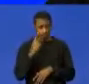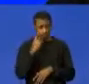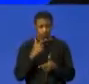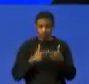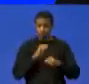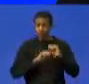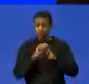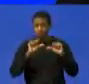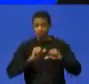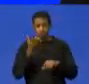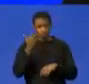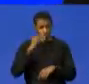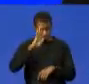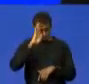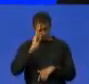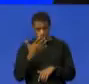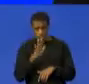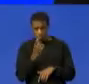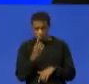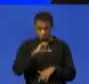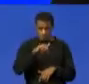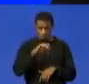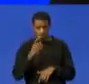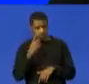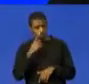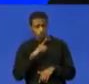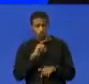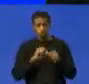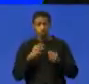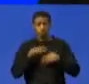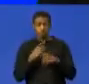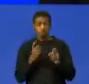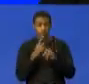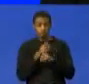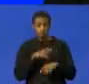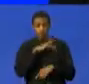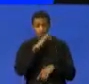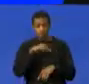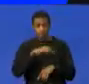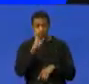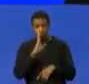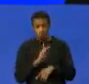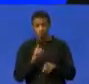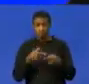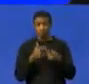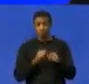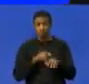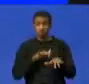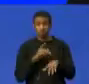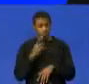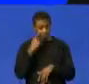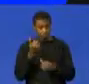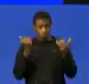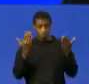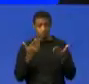né, em plena ditadura da década de 70. Então, nós temos um contexto muito ruim aqui no Brasil. E esse movimento que está acontecendo lá